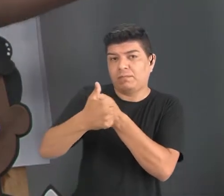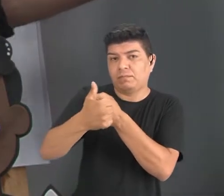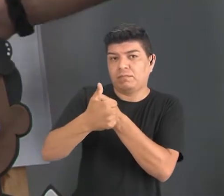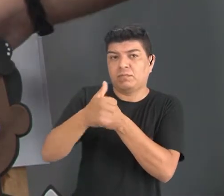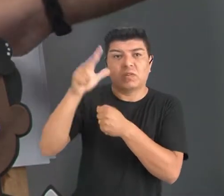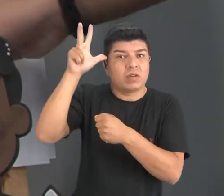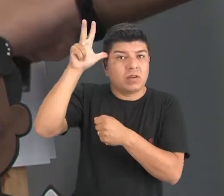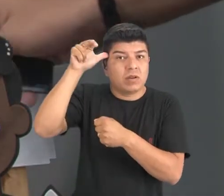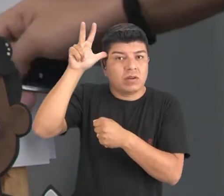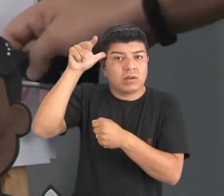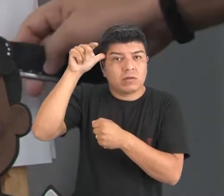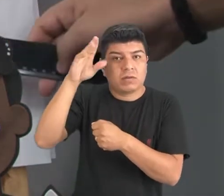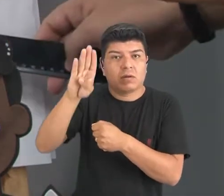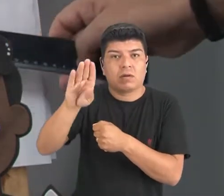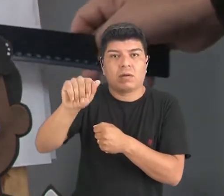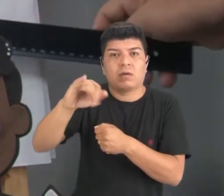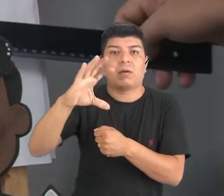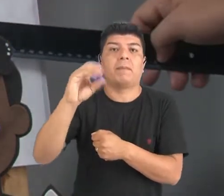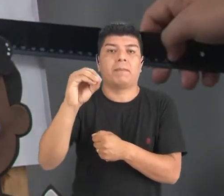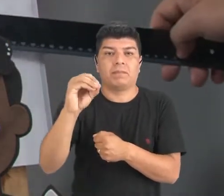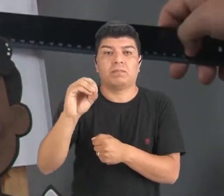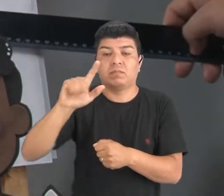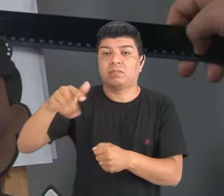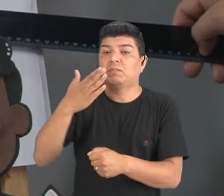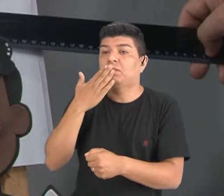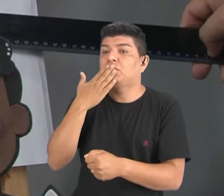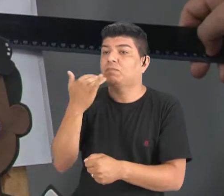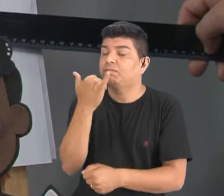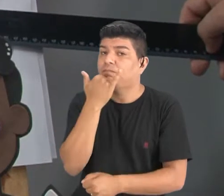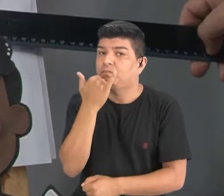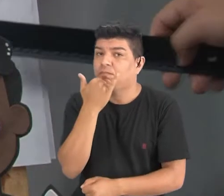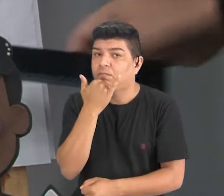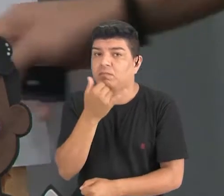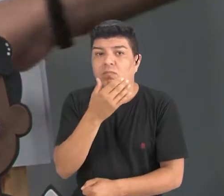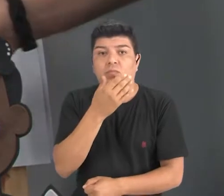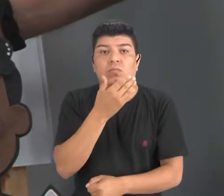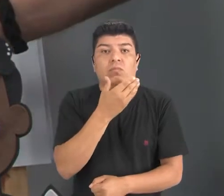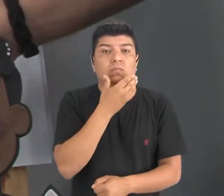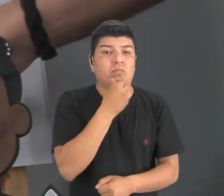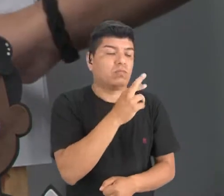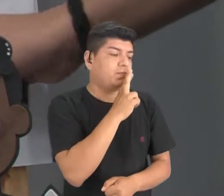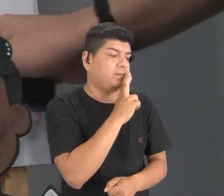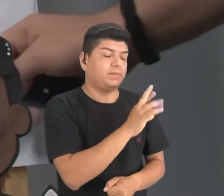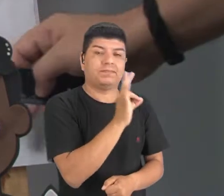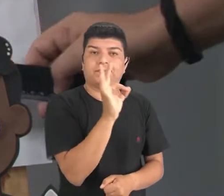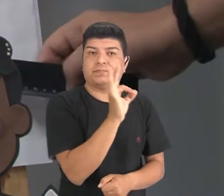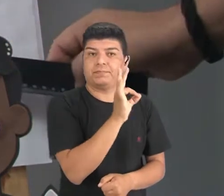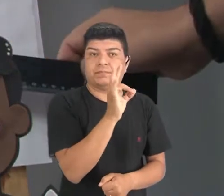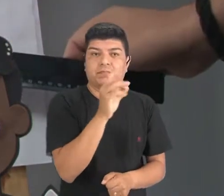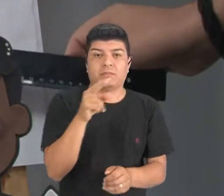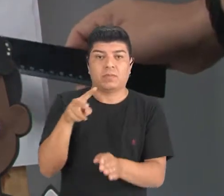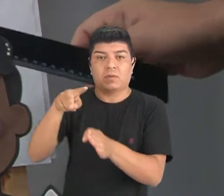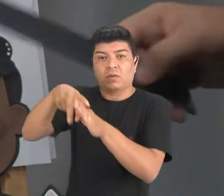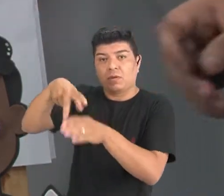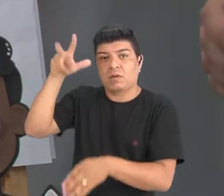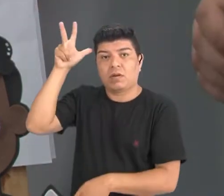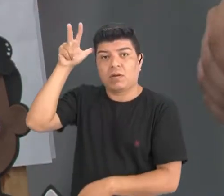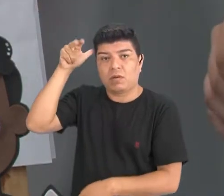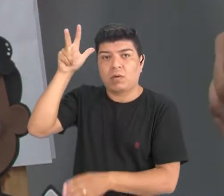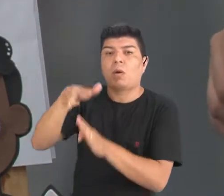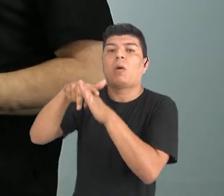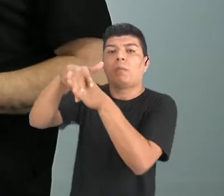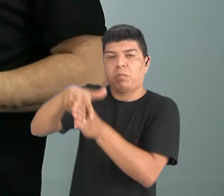Após o fazendeiro ter pedido perdão, o menino nada respondeu, montou em baio e saiu